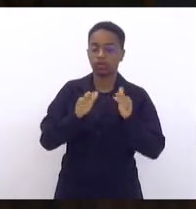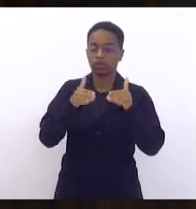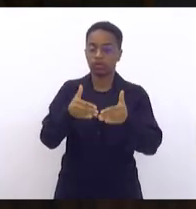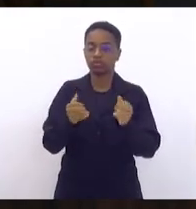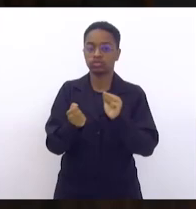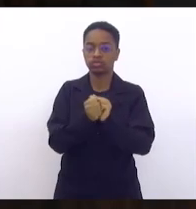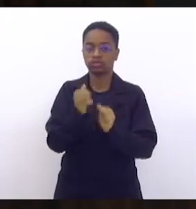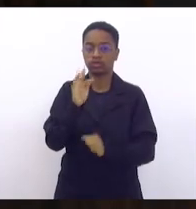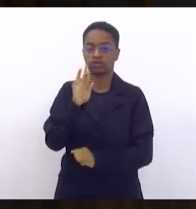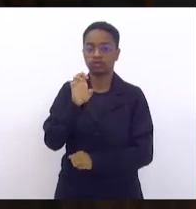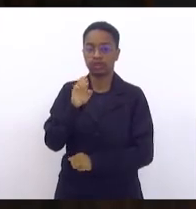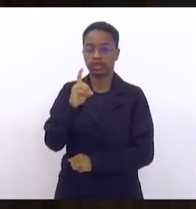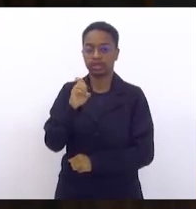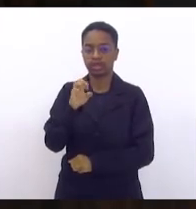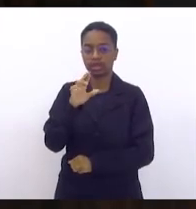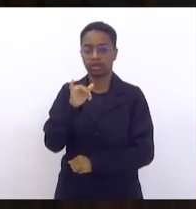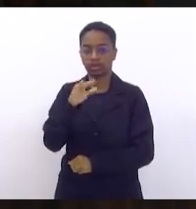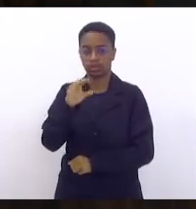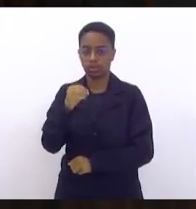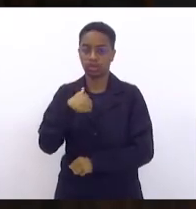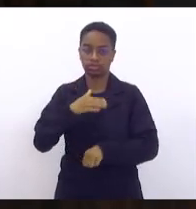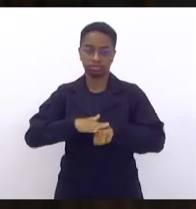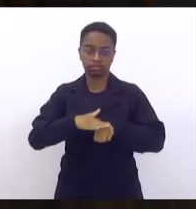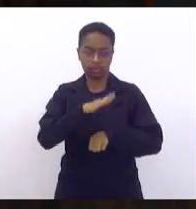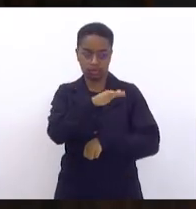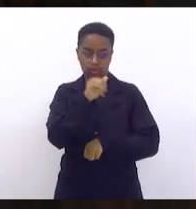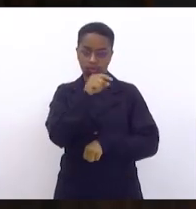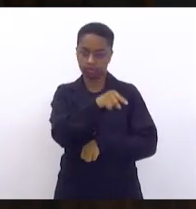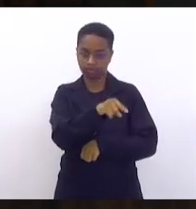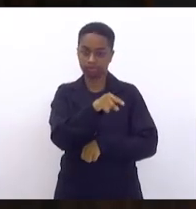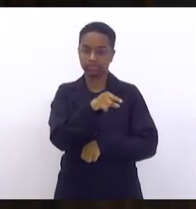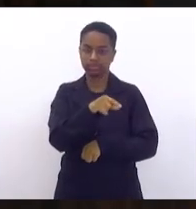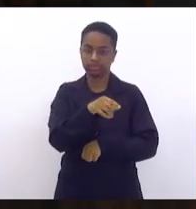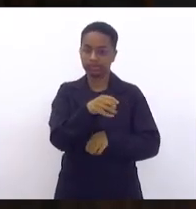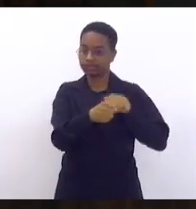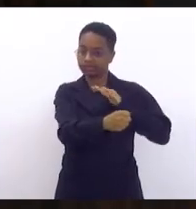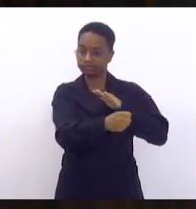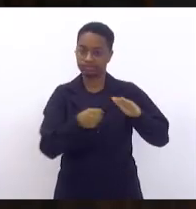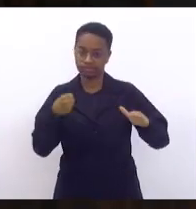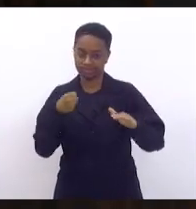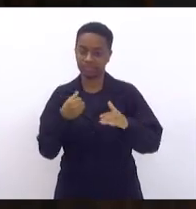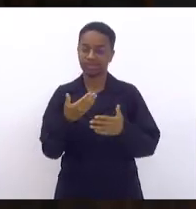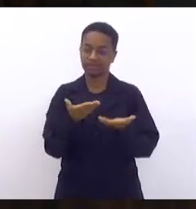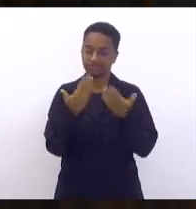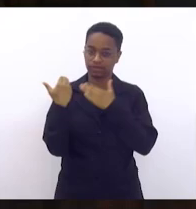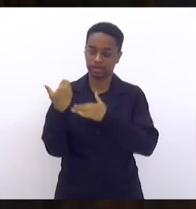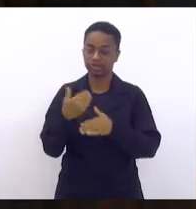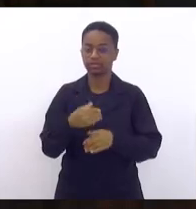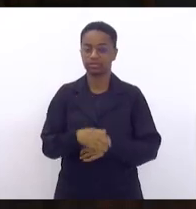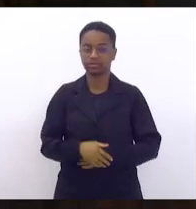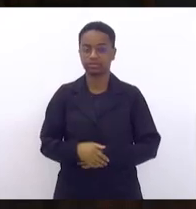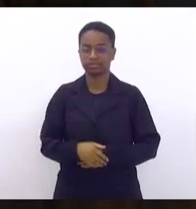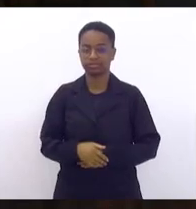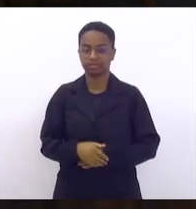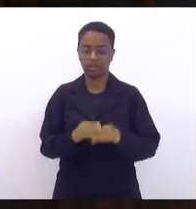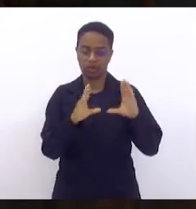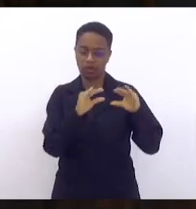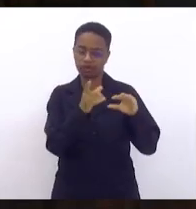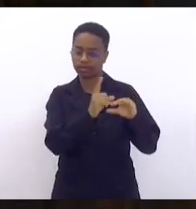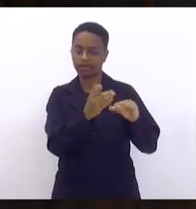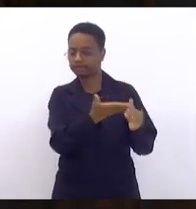com o Frederico que veio a meu convite tirei o Frederico lá do Sei Da onde vem a saia do seu sai do seu conforto